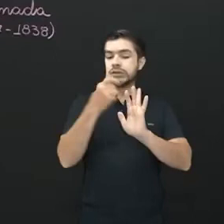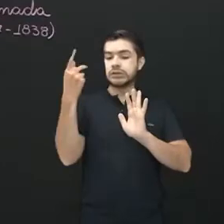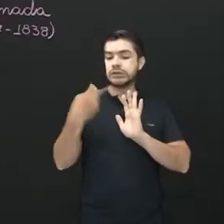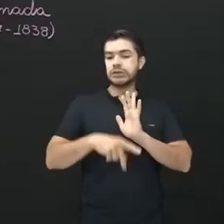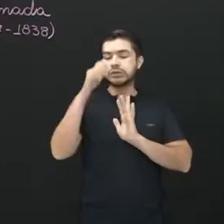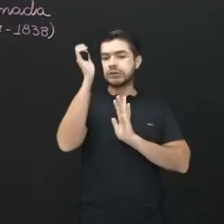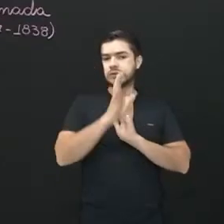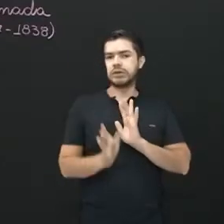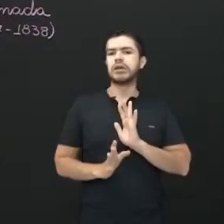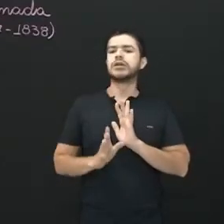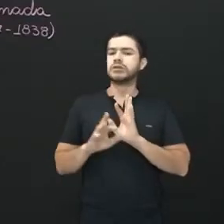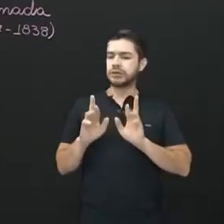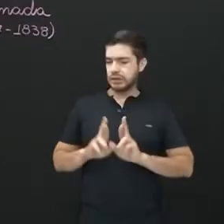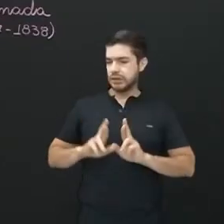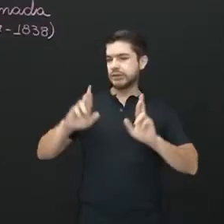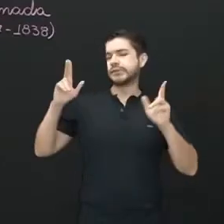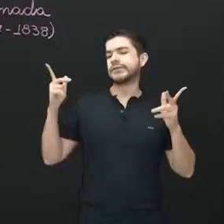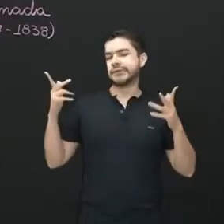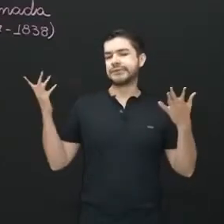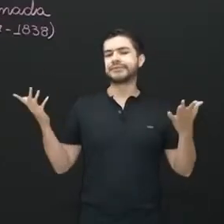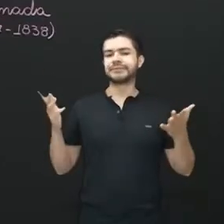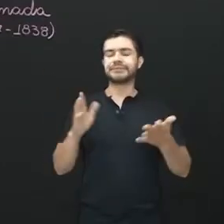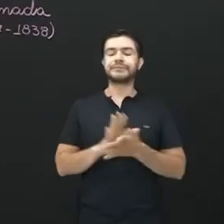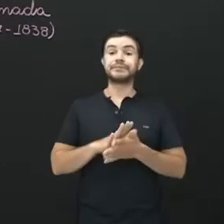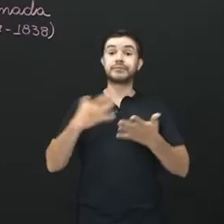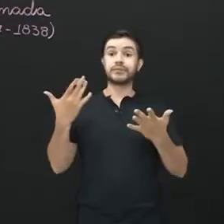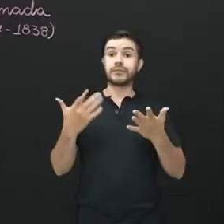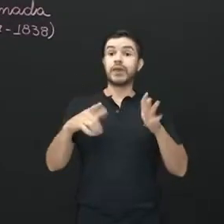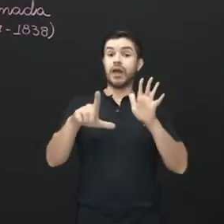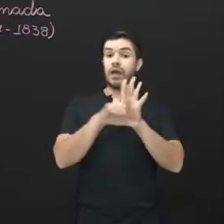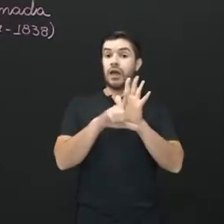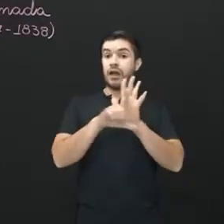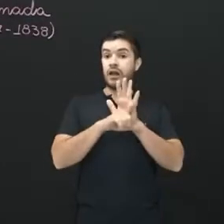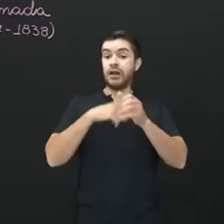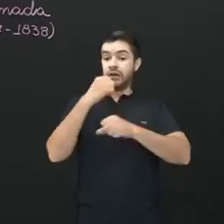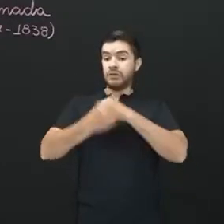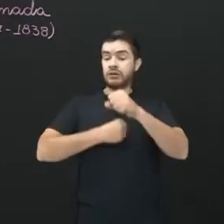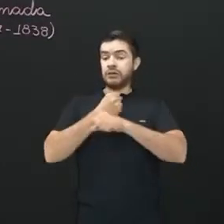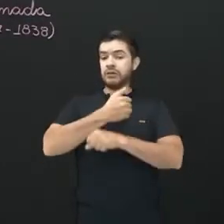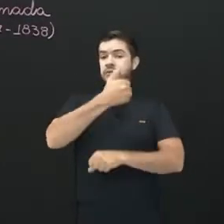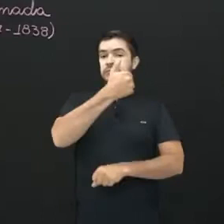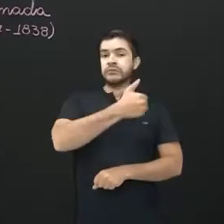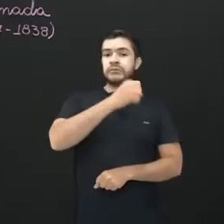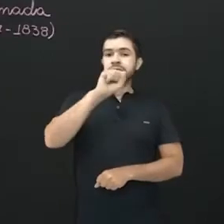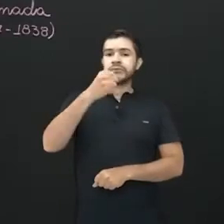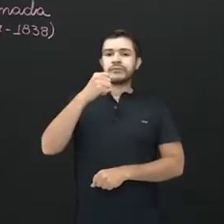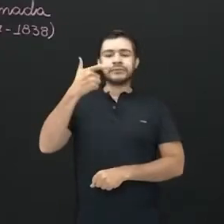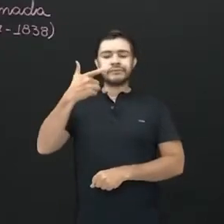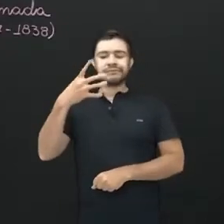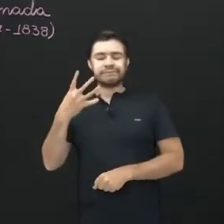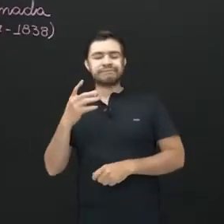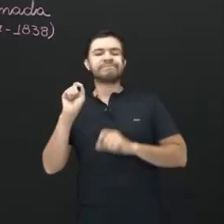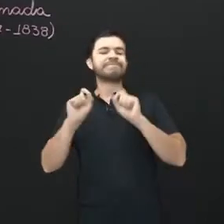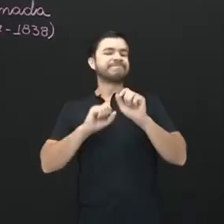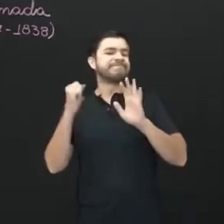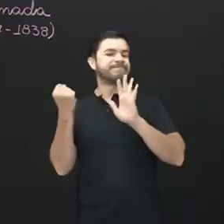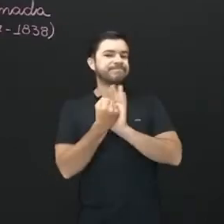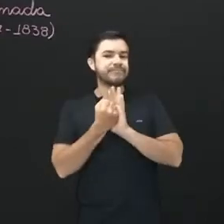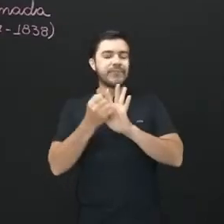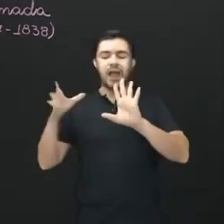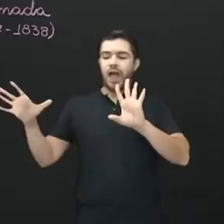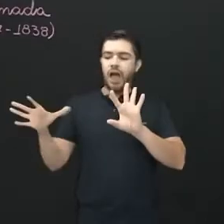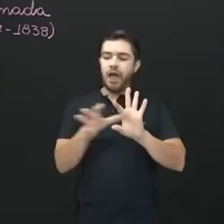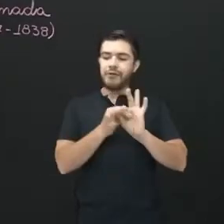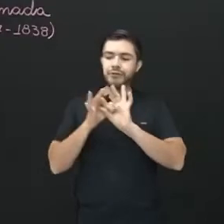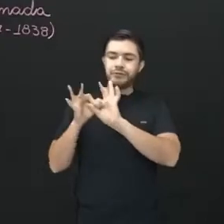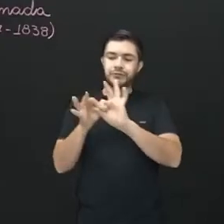é importante. Segunda coisa, na Constituição de 1824 foi firmada a confusão, ou seja, a